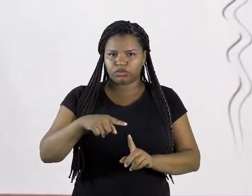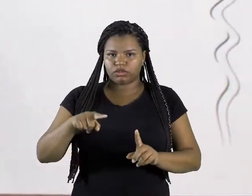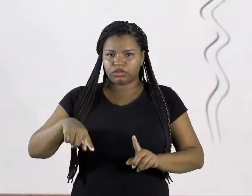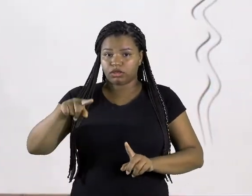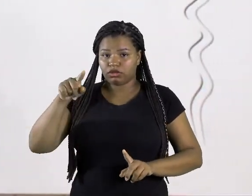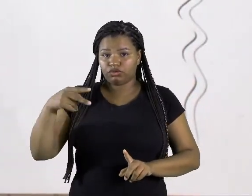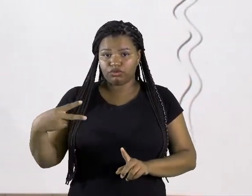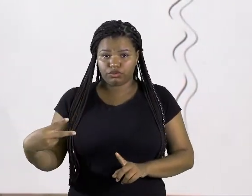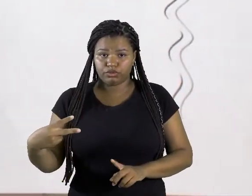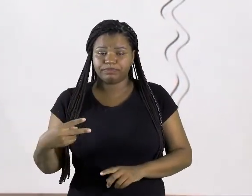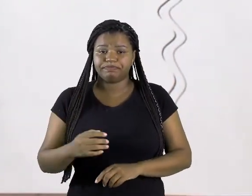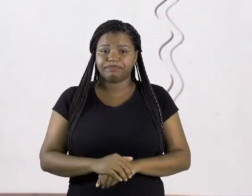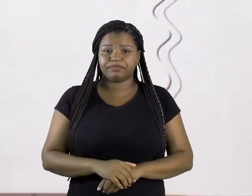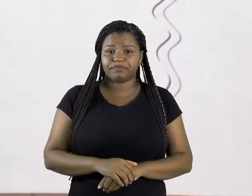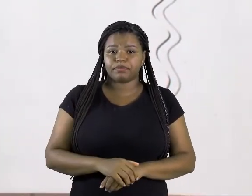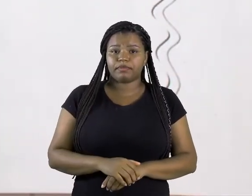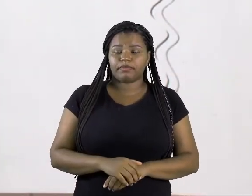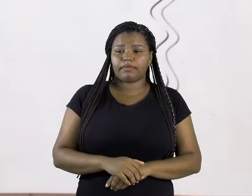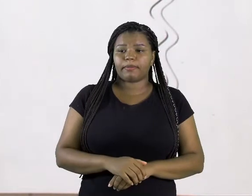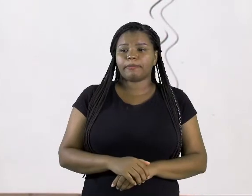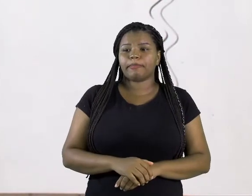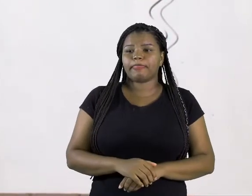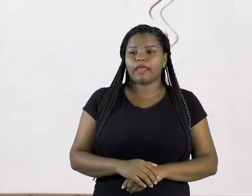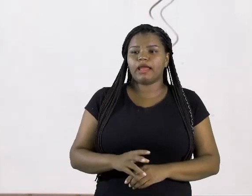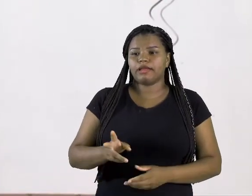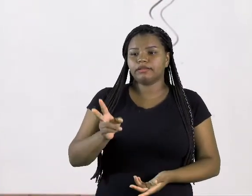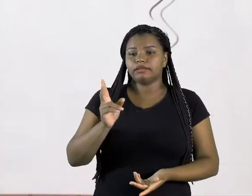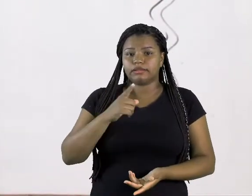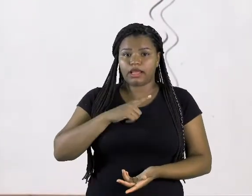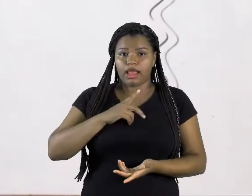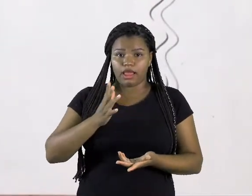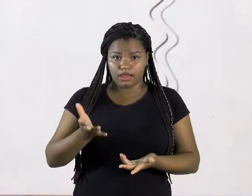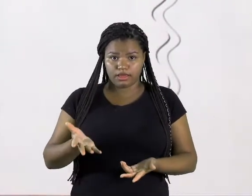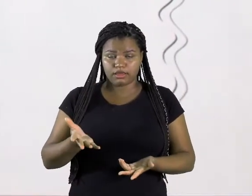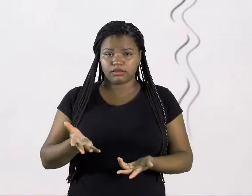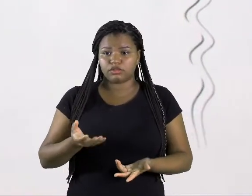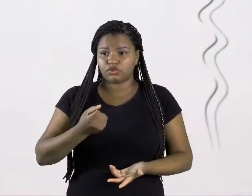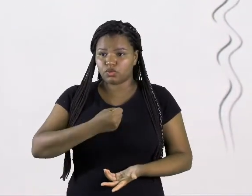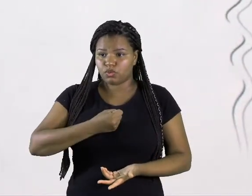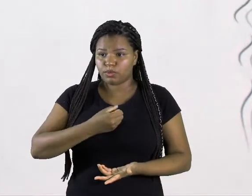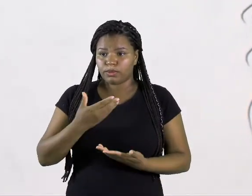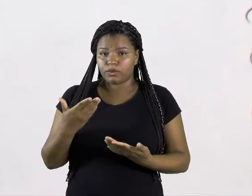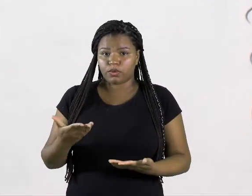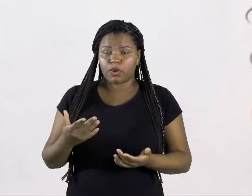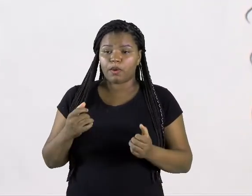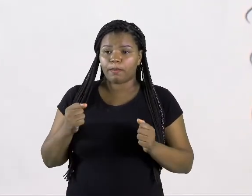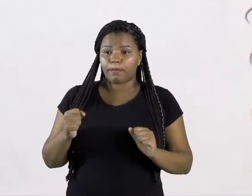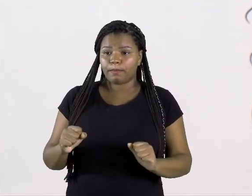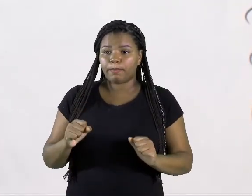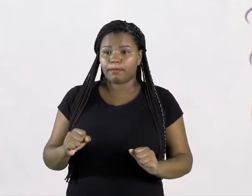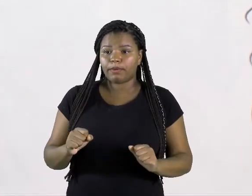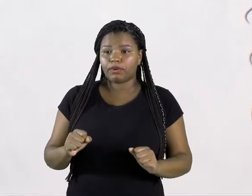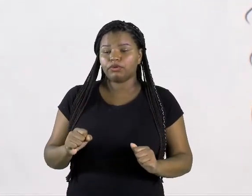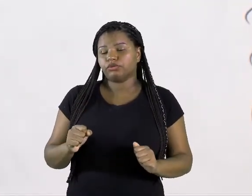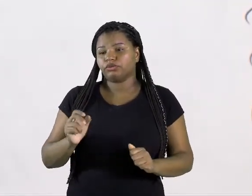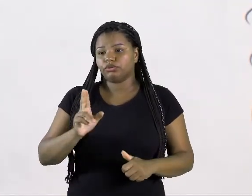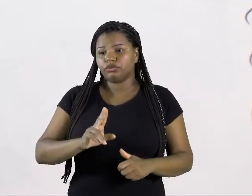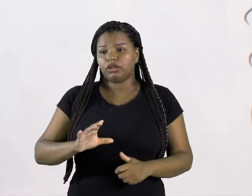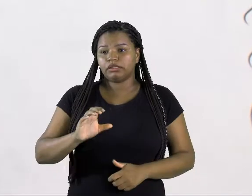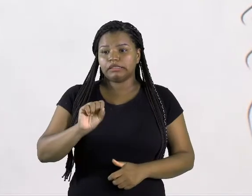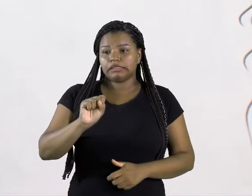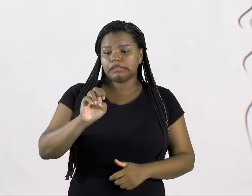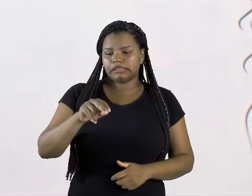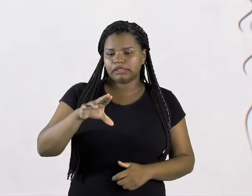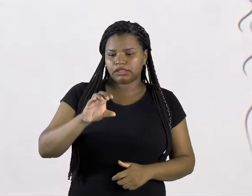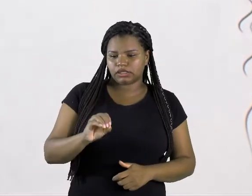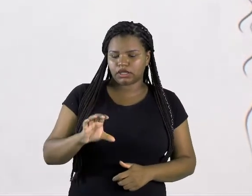medida, 2 raiz de 2, eu posso estabelecer seno, cosseno e tangente